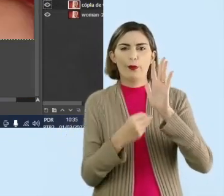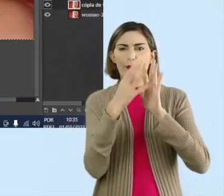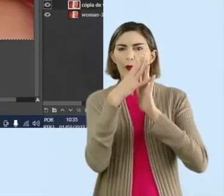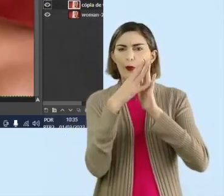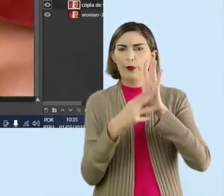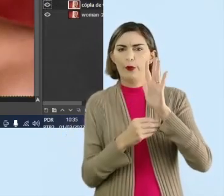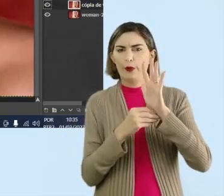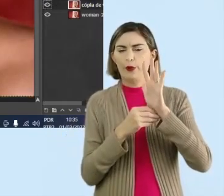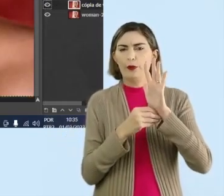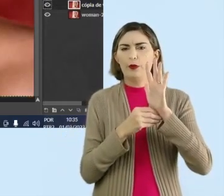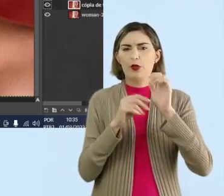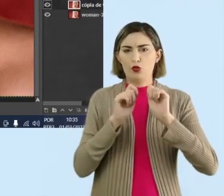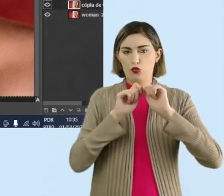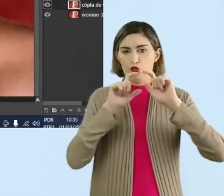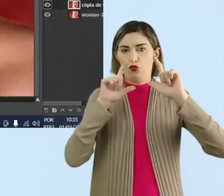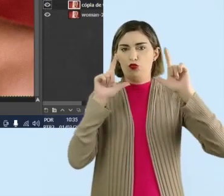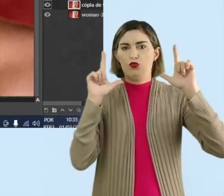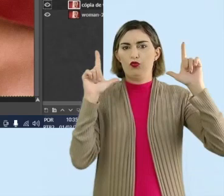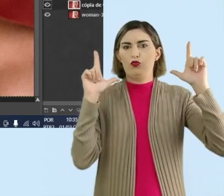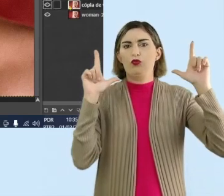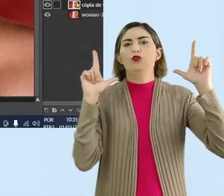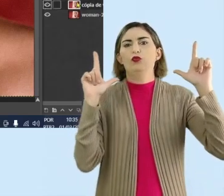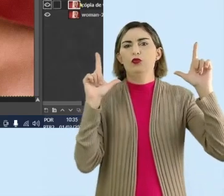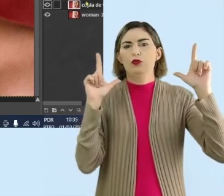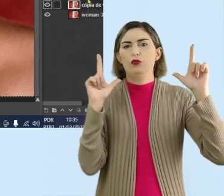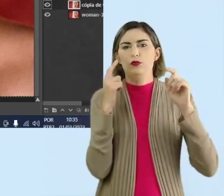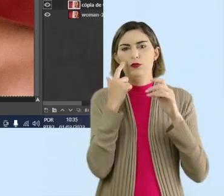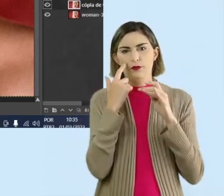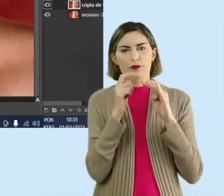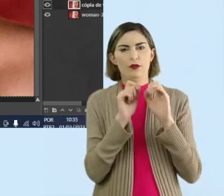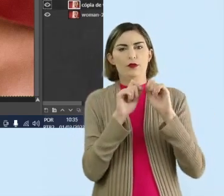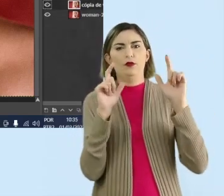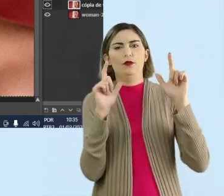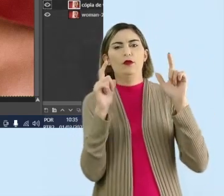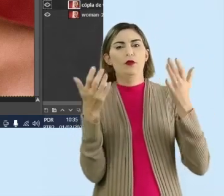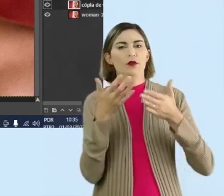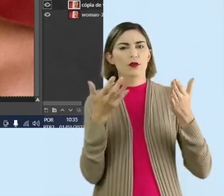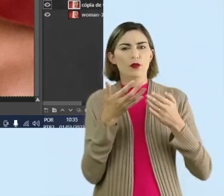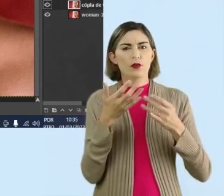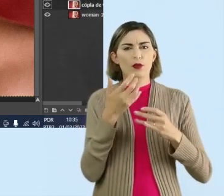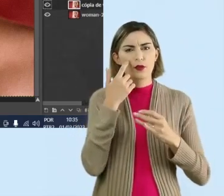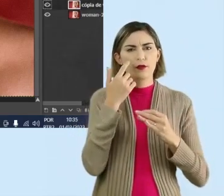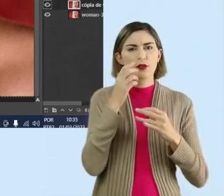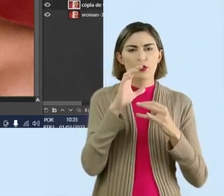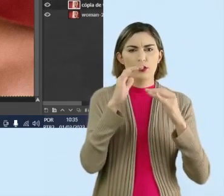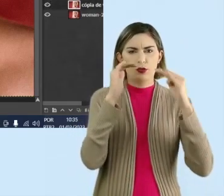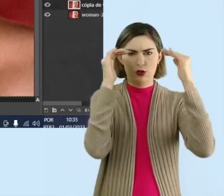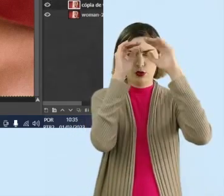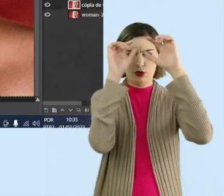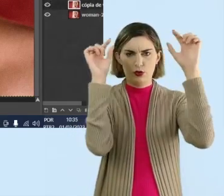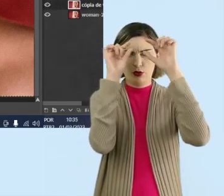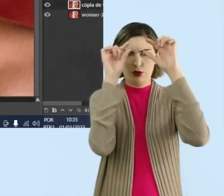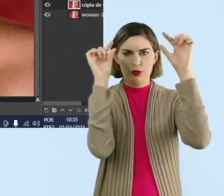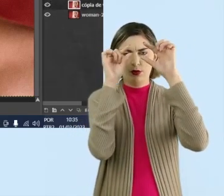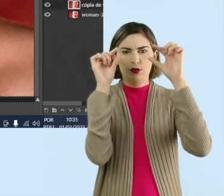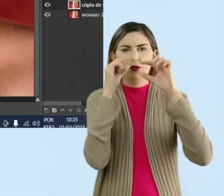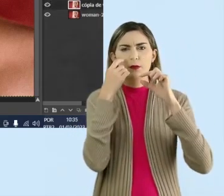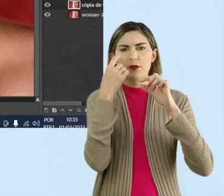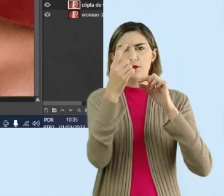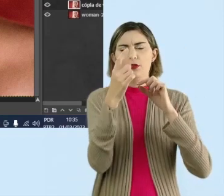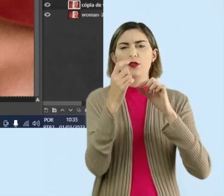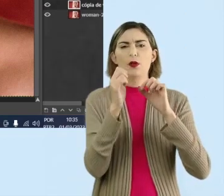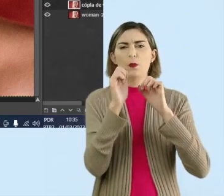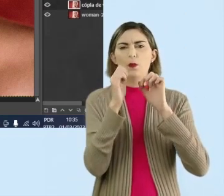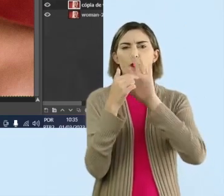Zoom. Vamos lá. Vamos agora aqui, próxima camada em cima, o modo normal de exibição. Vamos lá agora ver o modo,